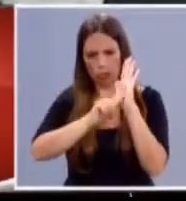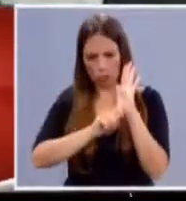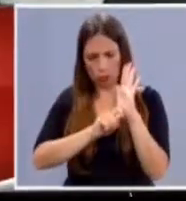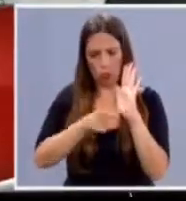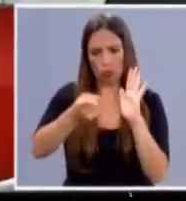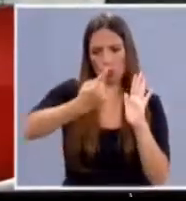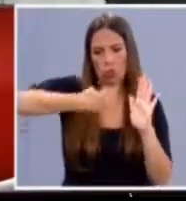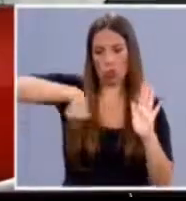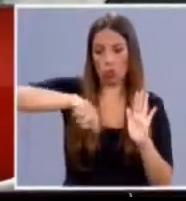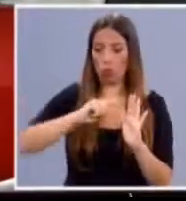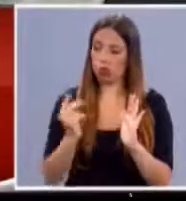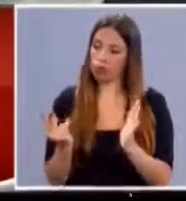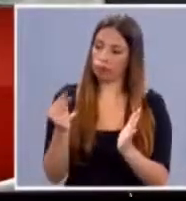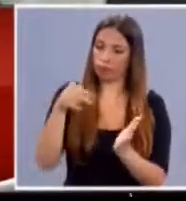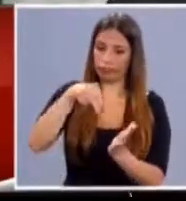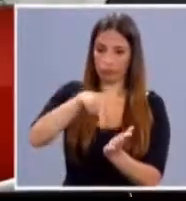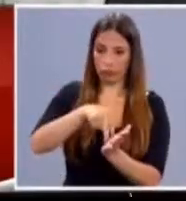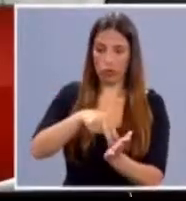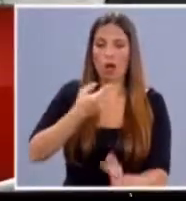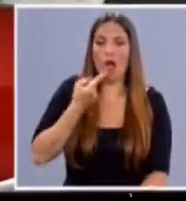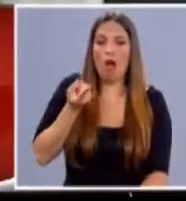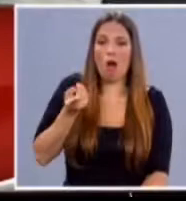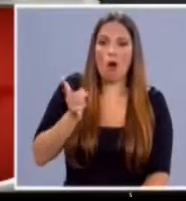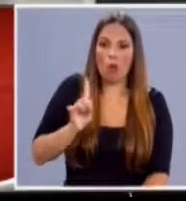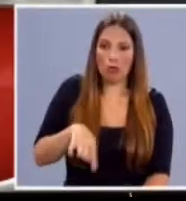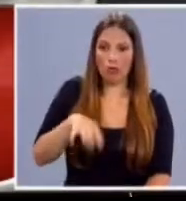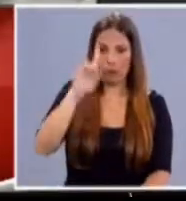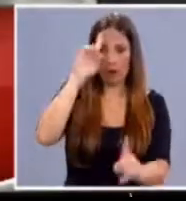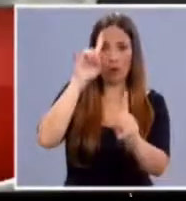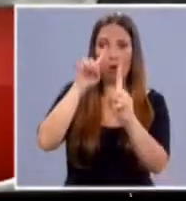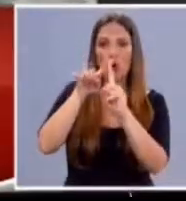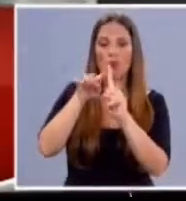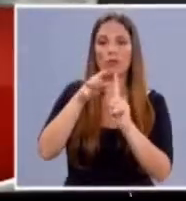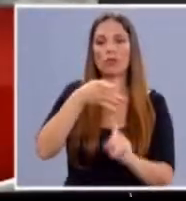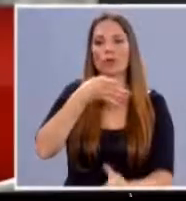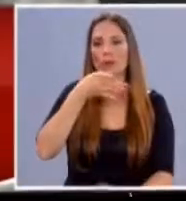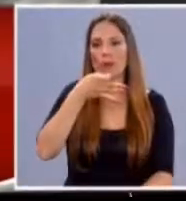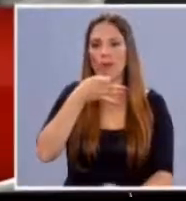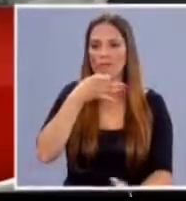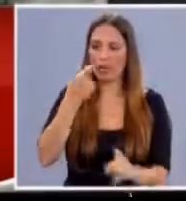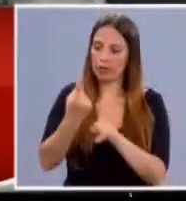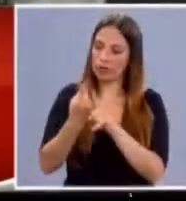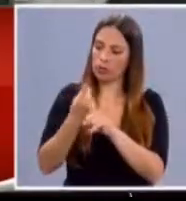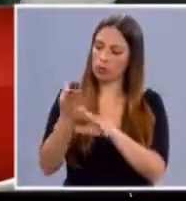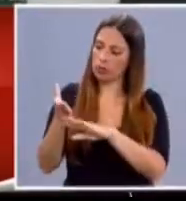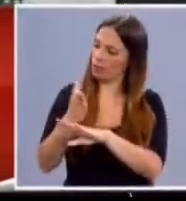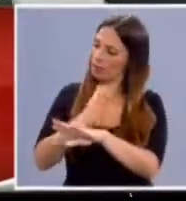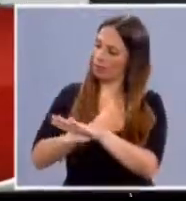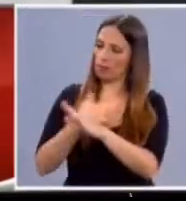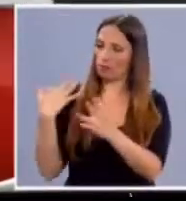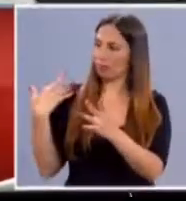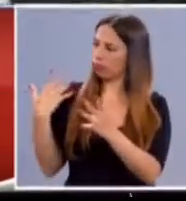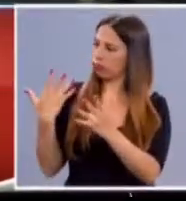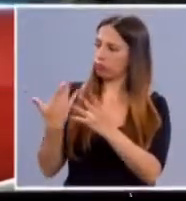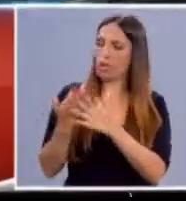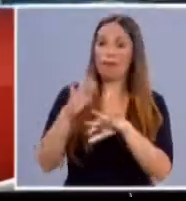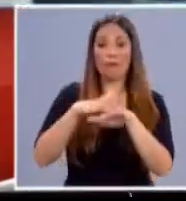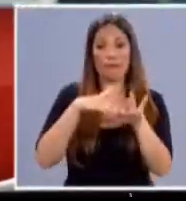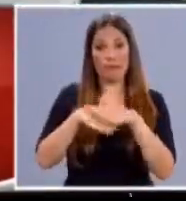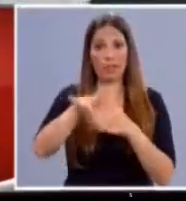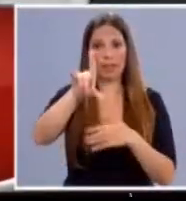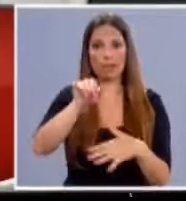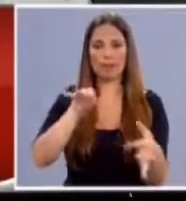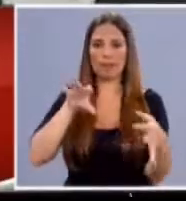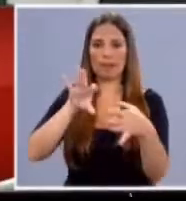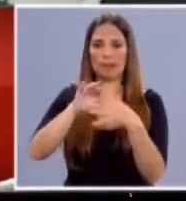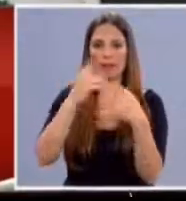aqui, mais uma vez, para lhes dar contas daquilo que temos vindo a fazer e daquilo que mais importa